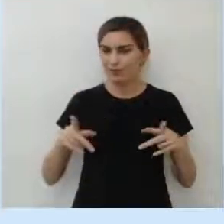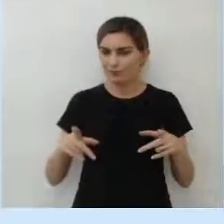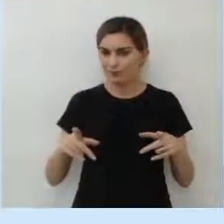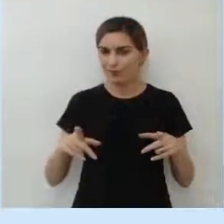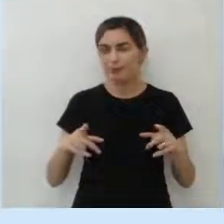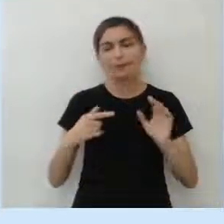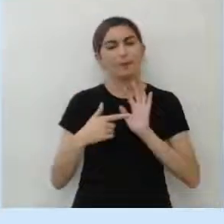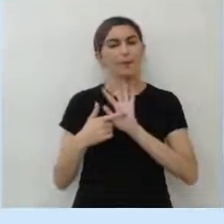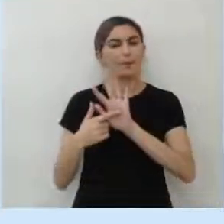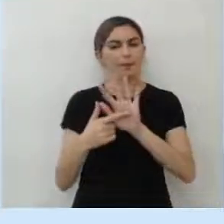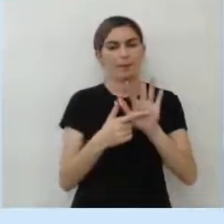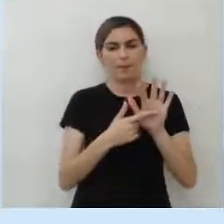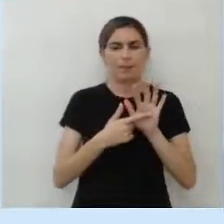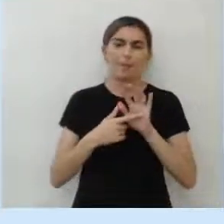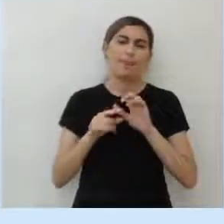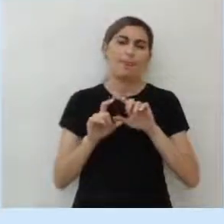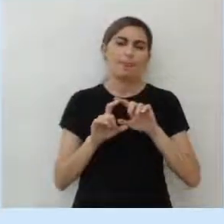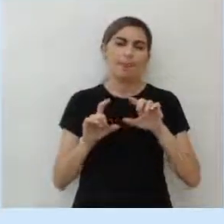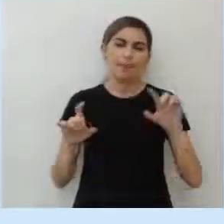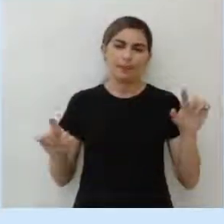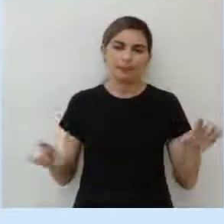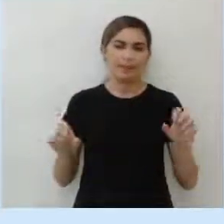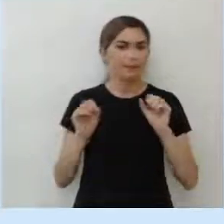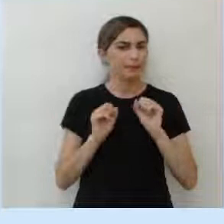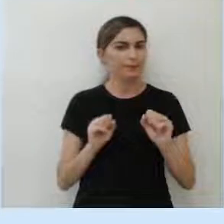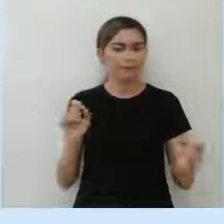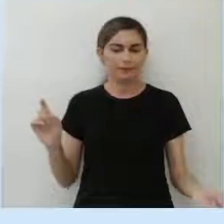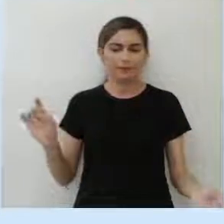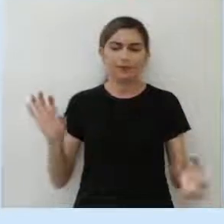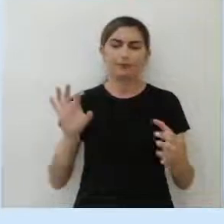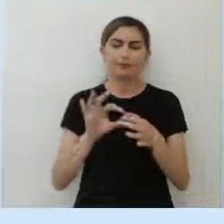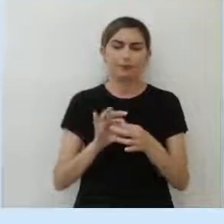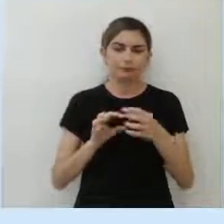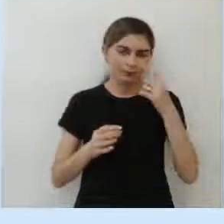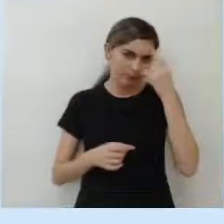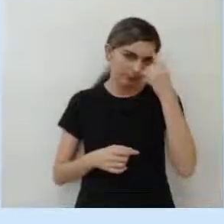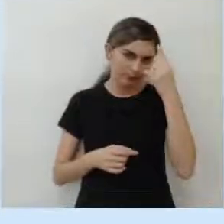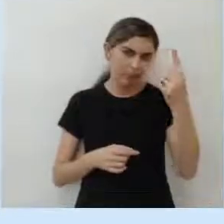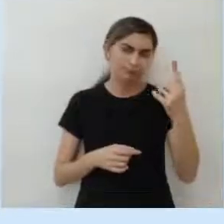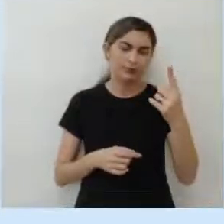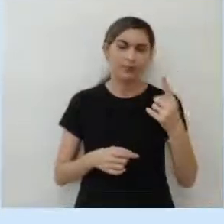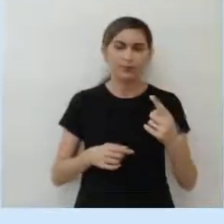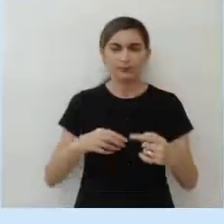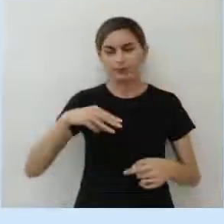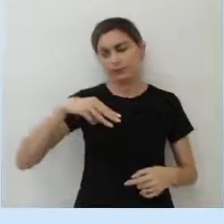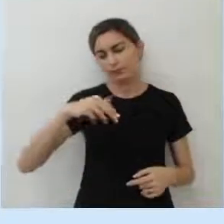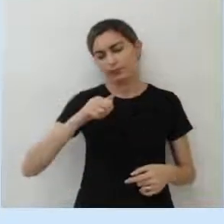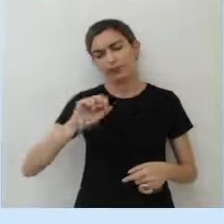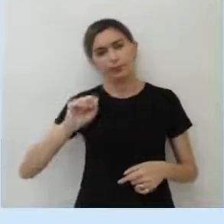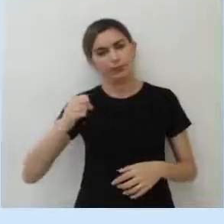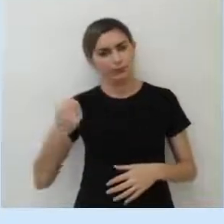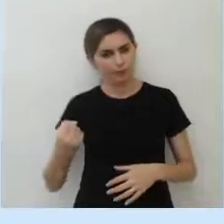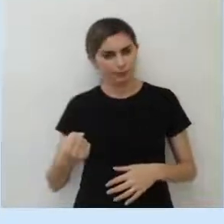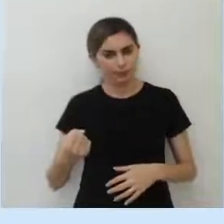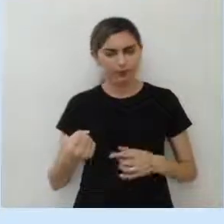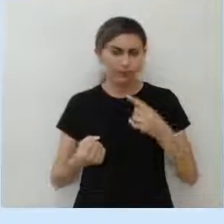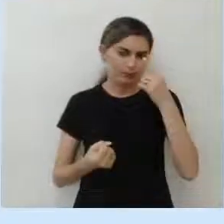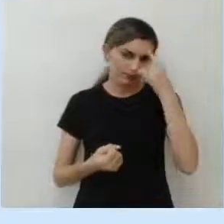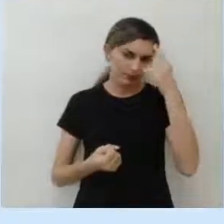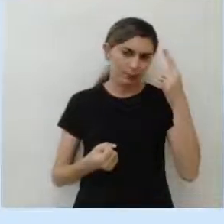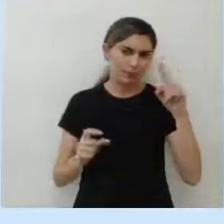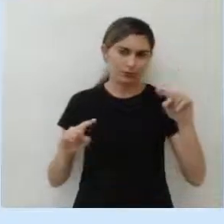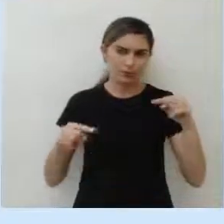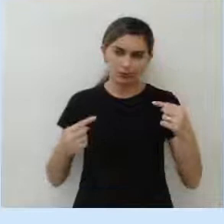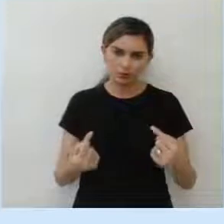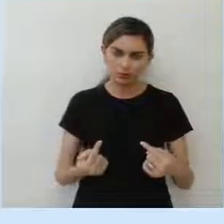ela é apresentada aí na frase e para poder ligar, né, uma ideia a outra foi utilizado o mas. O mais ele dá uma ideia de